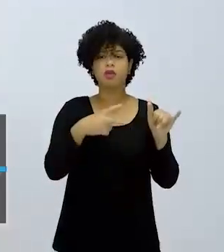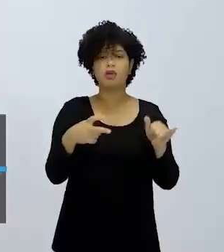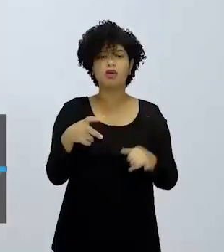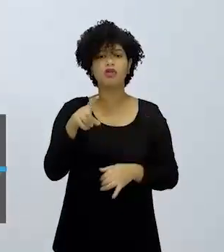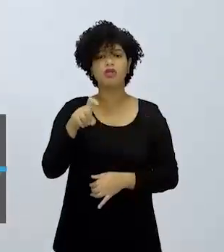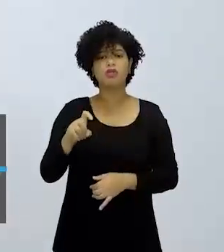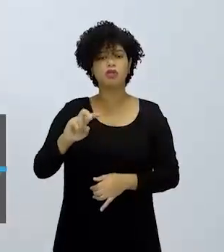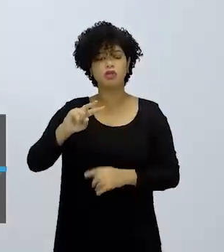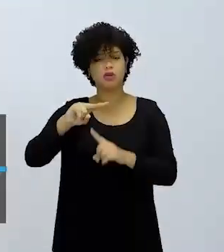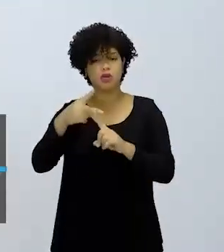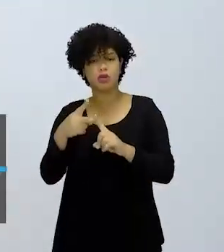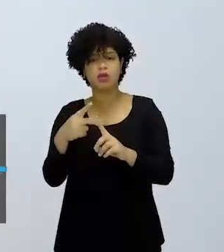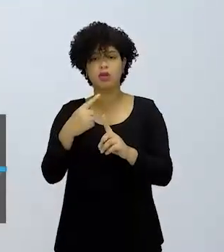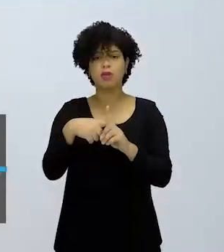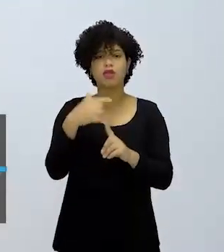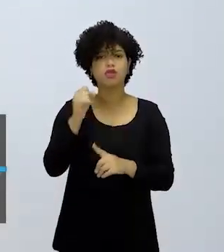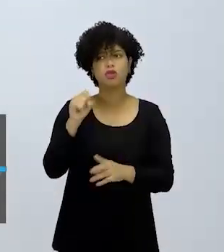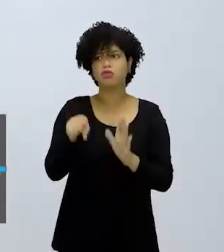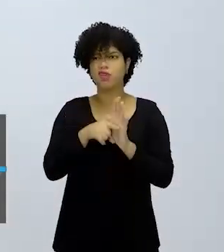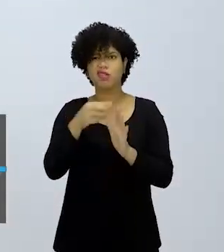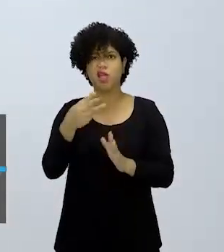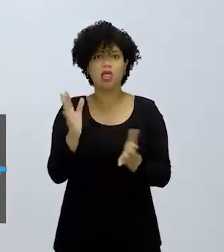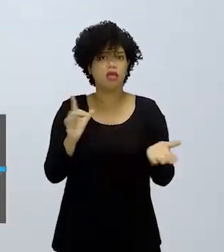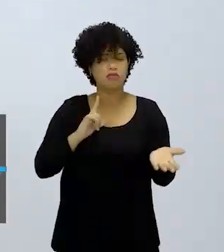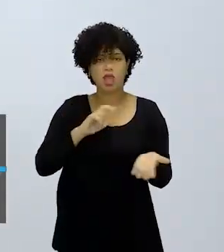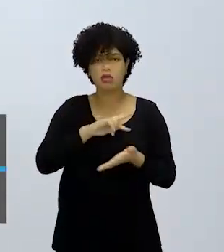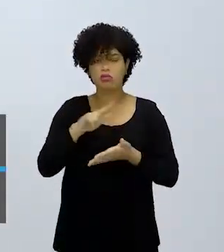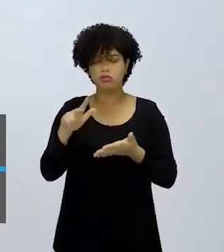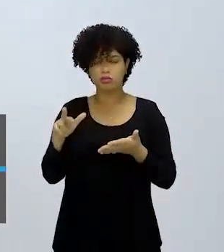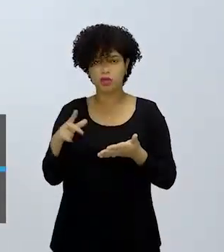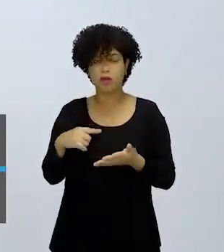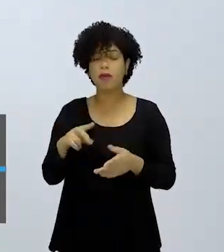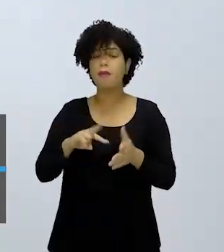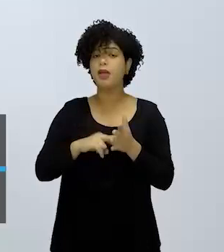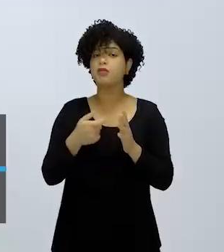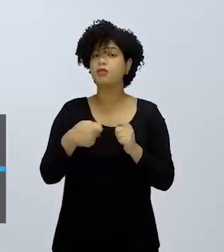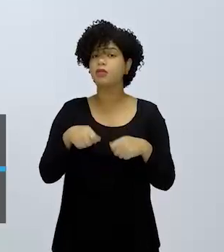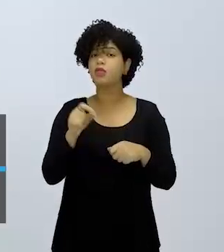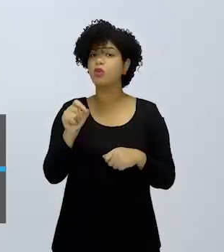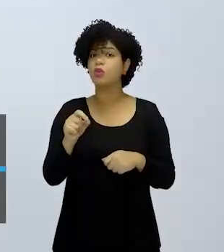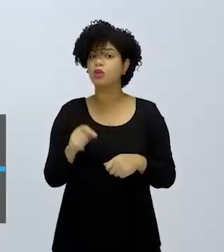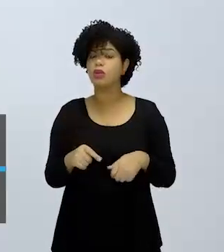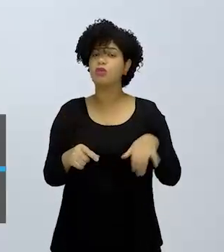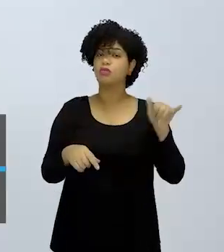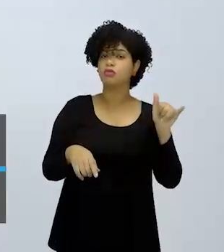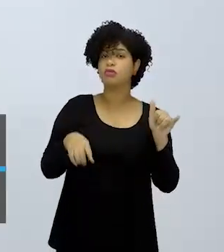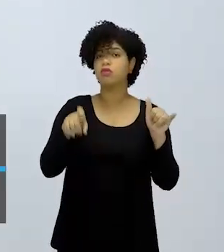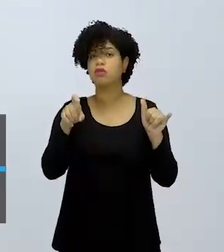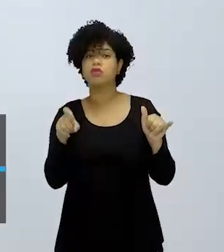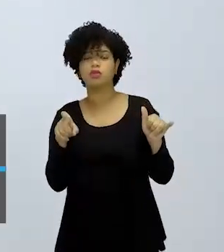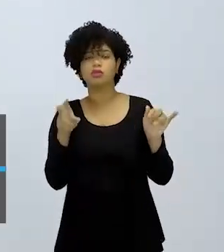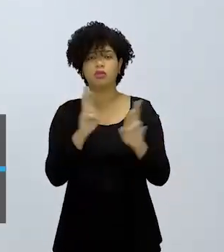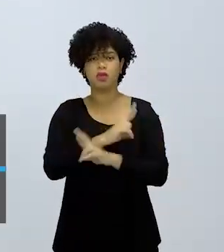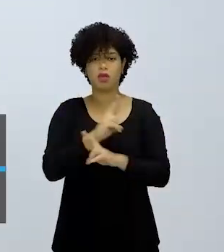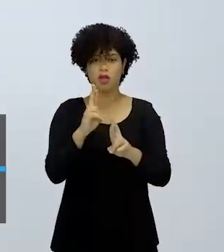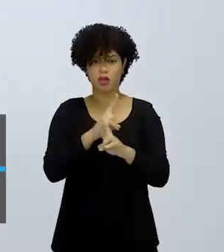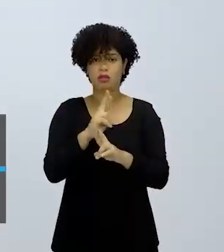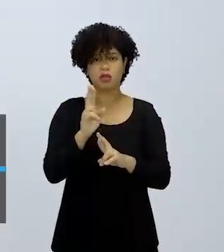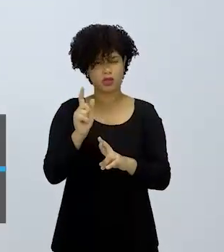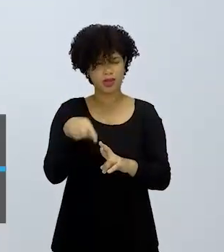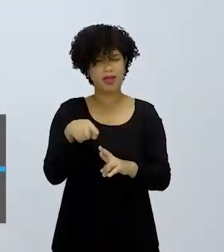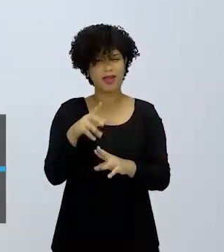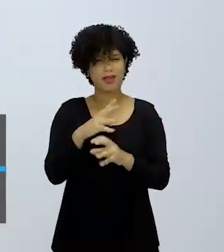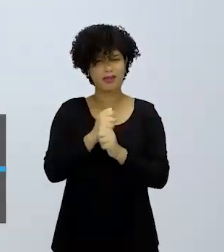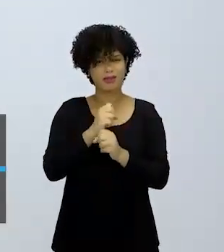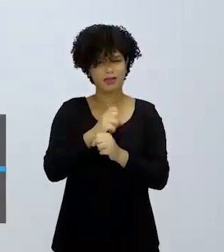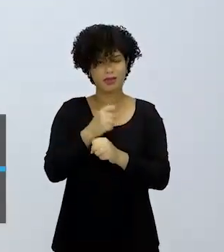mais 8x menos 3, que seja. Tem uma relação entre o x e o y. Tudo bem? Uma continha para você fazer com x e com y? Onde